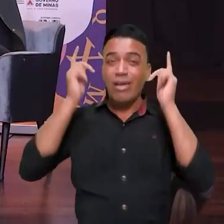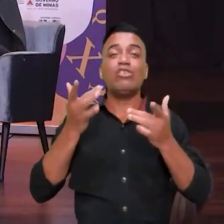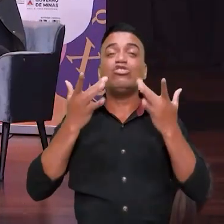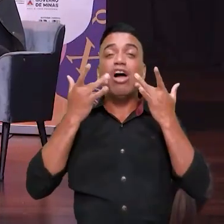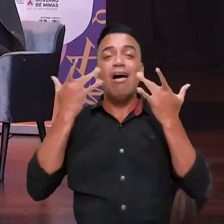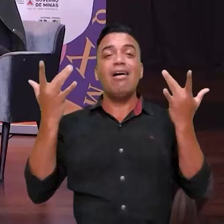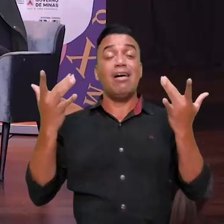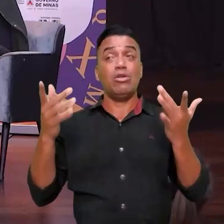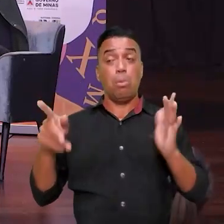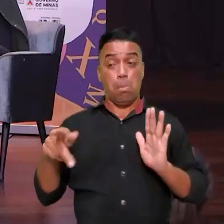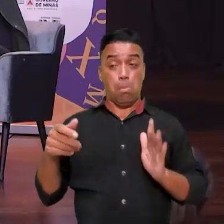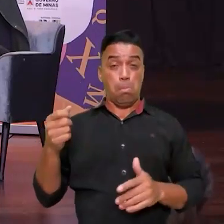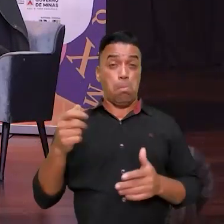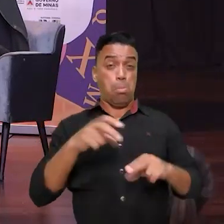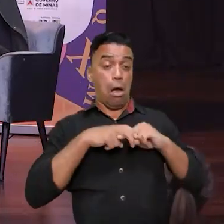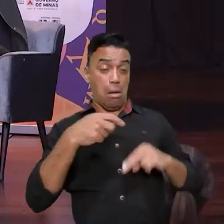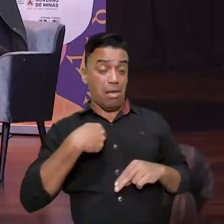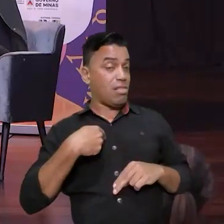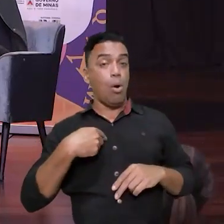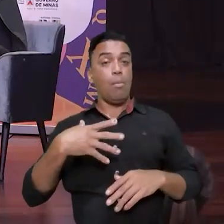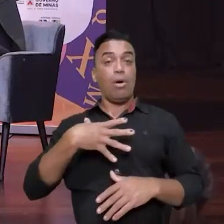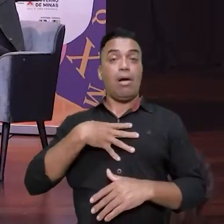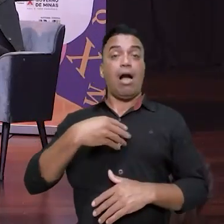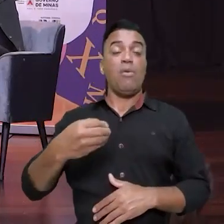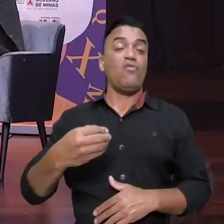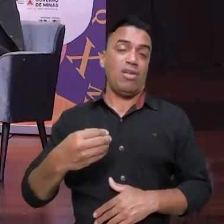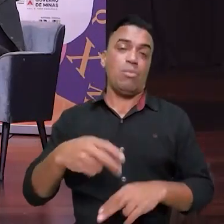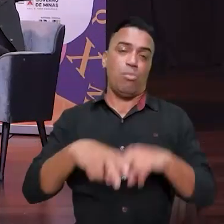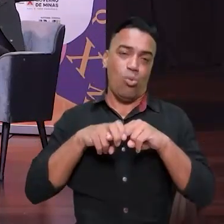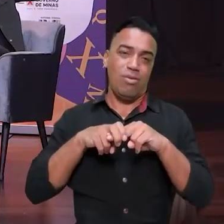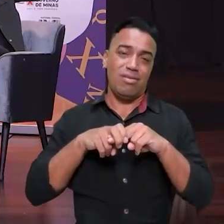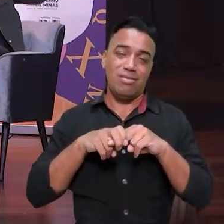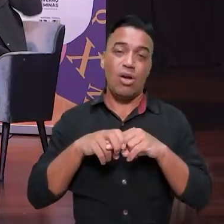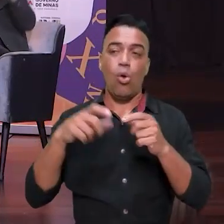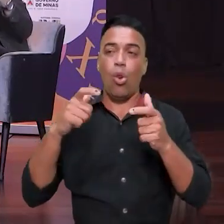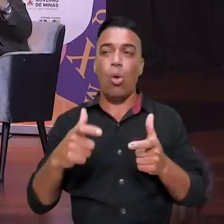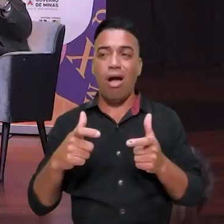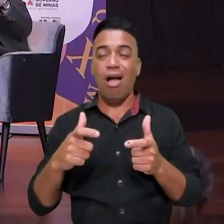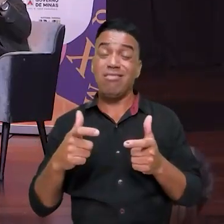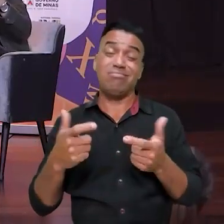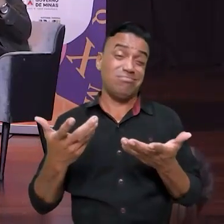mim, mas pelos meus filhos. Isso era um lugar e uma coisa, né? Mas